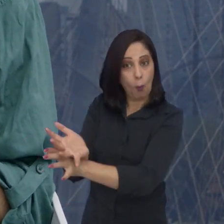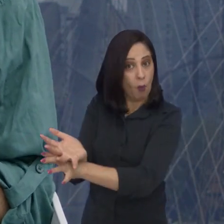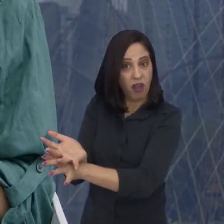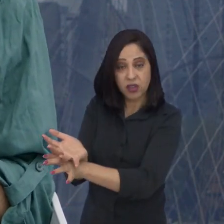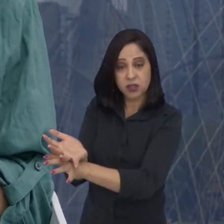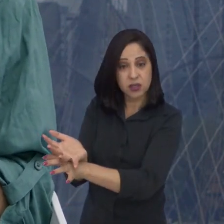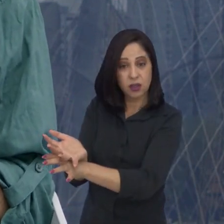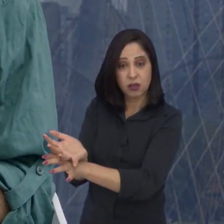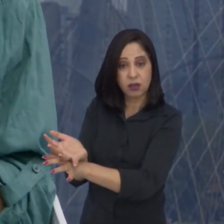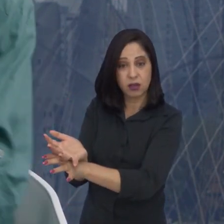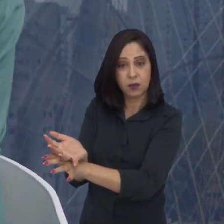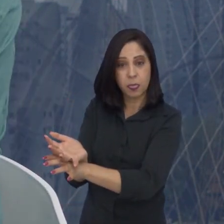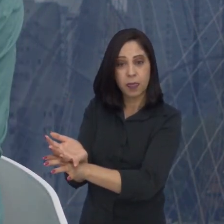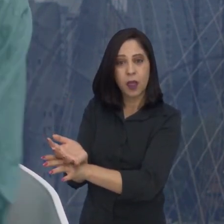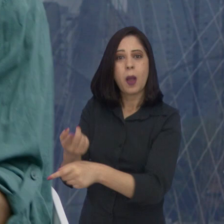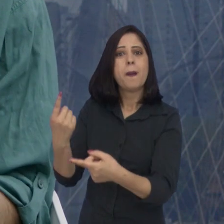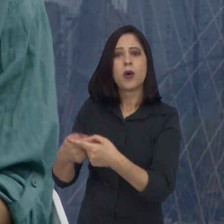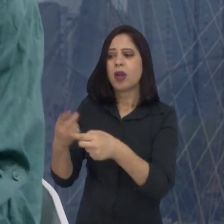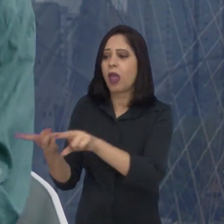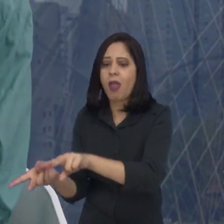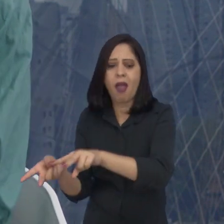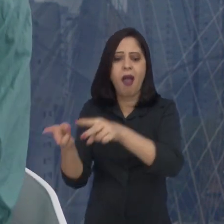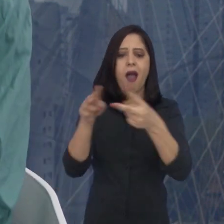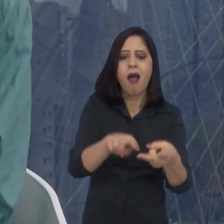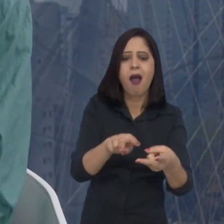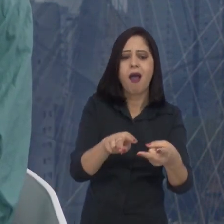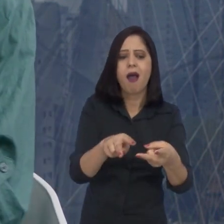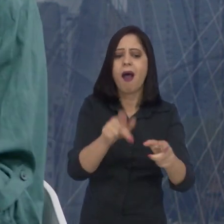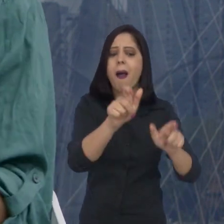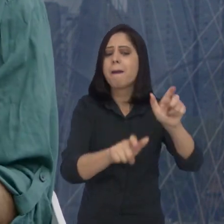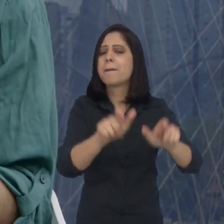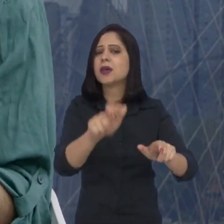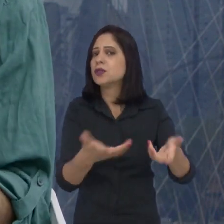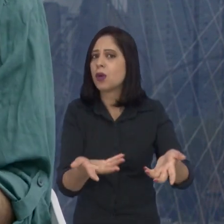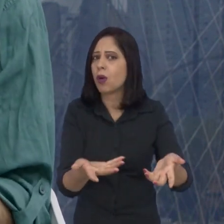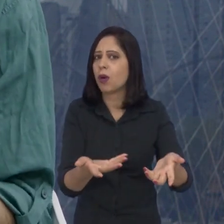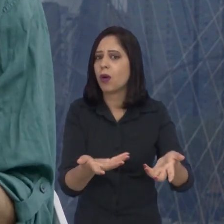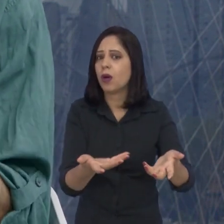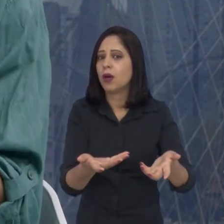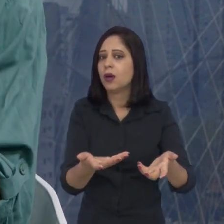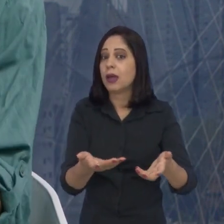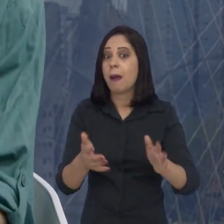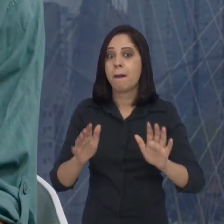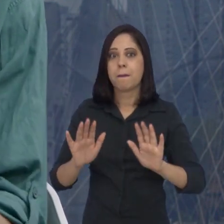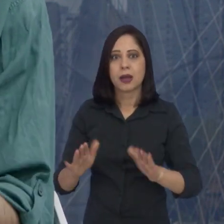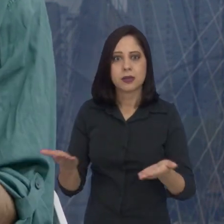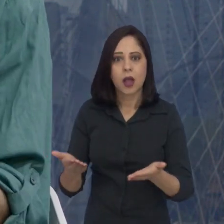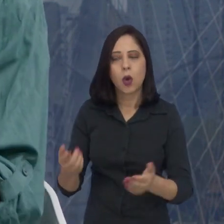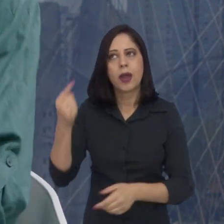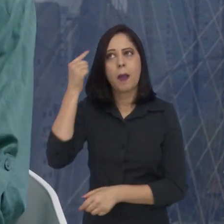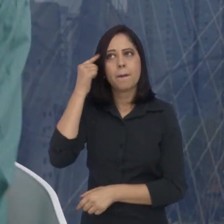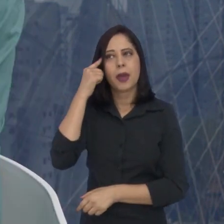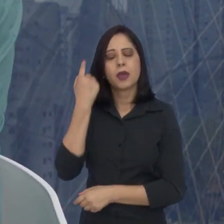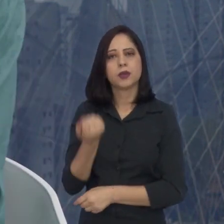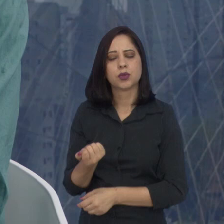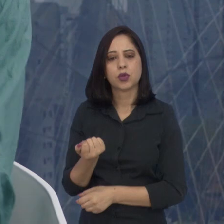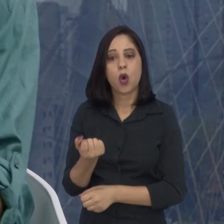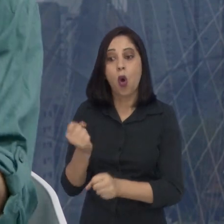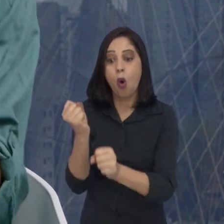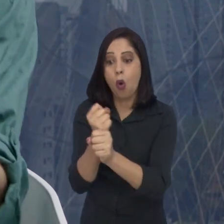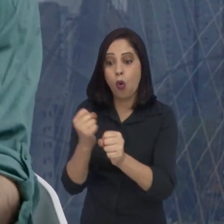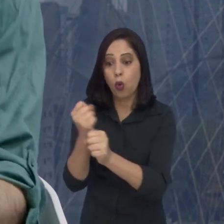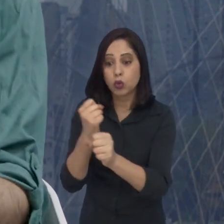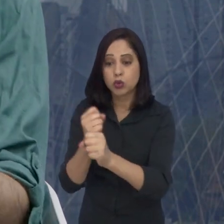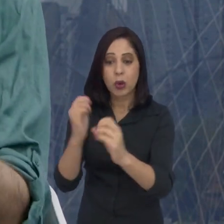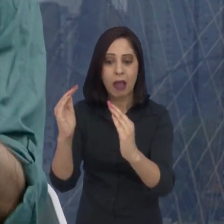Evidentemente que não se faça essa transposição matemática. Mas quando às vezes a gente fala de construir casas, ou porque tanta gente está